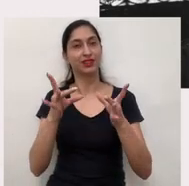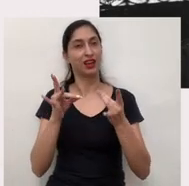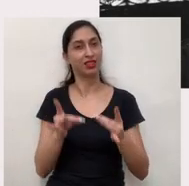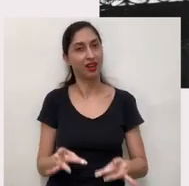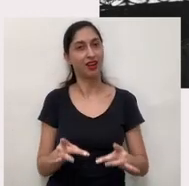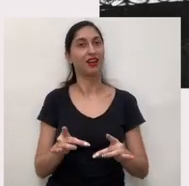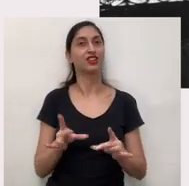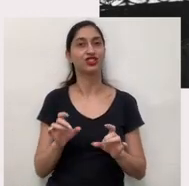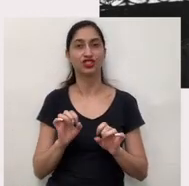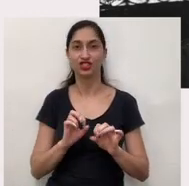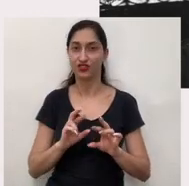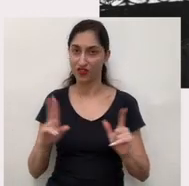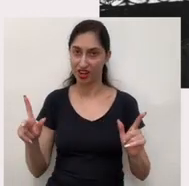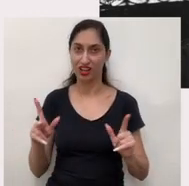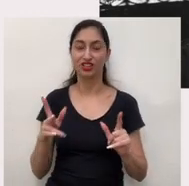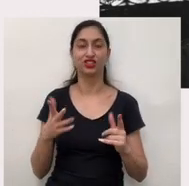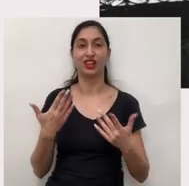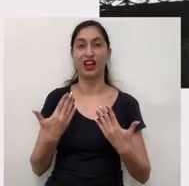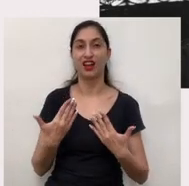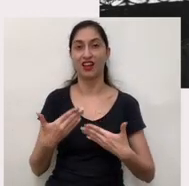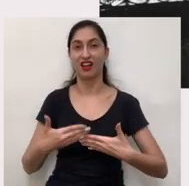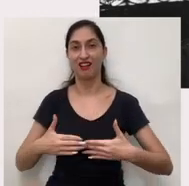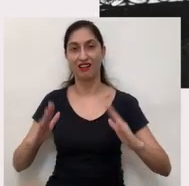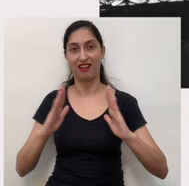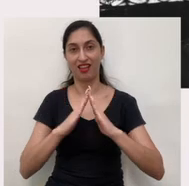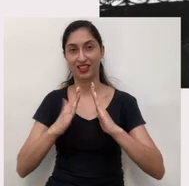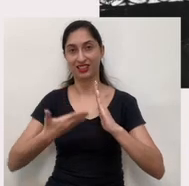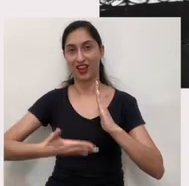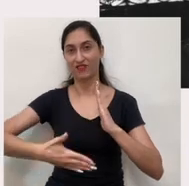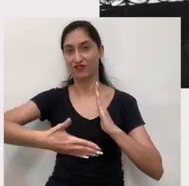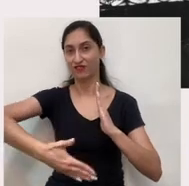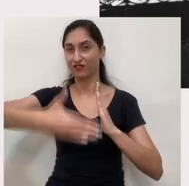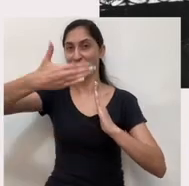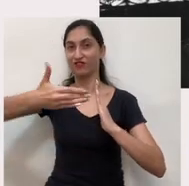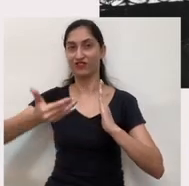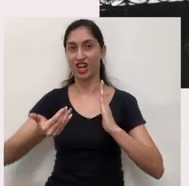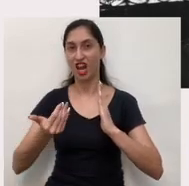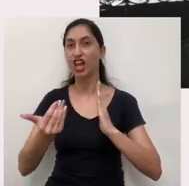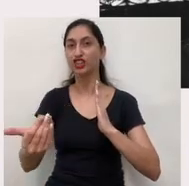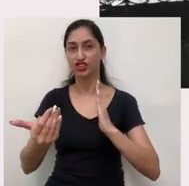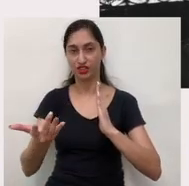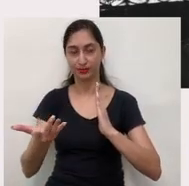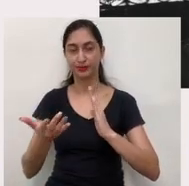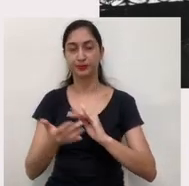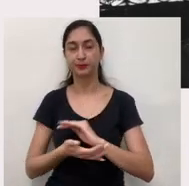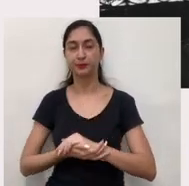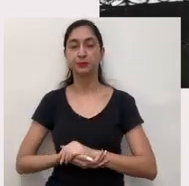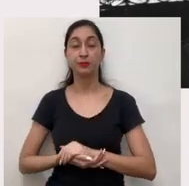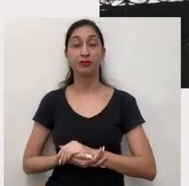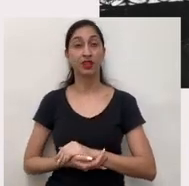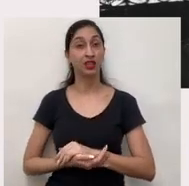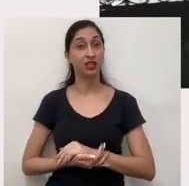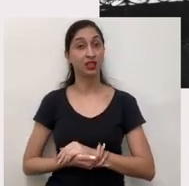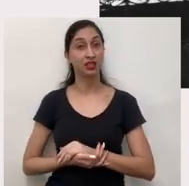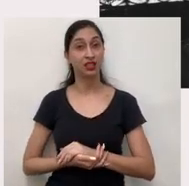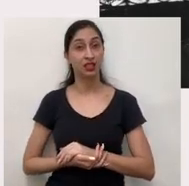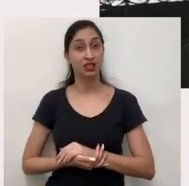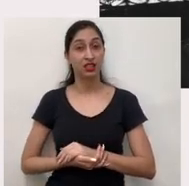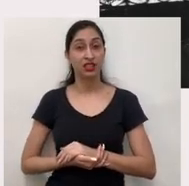de elemento para a fachada, né? Mas a grade ela está nesse lugar de transição, né,